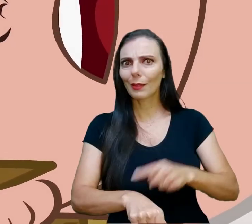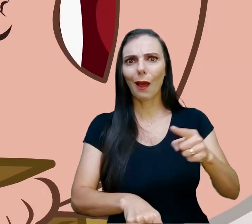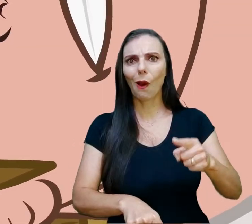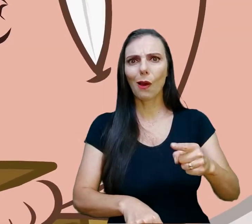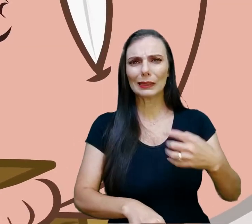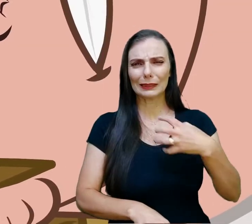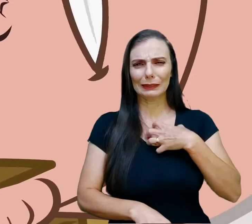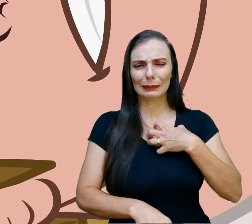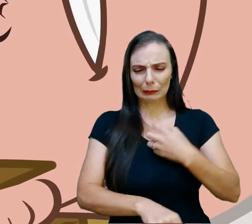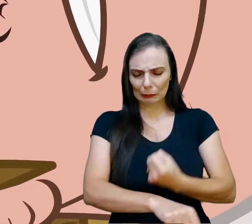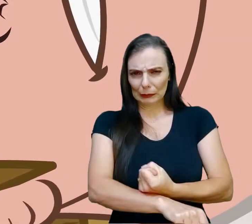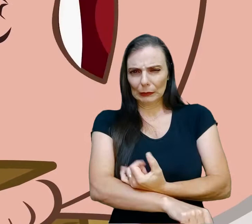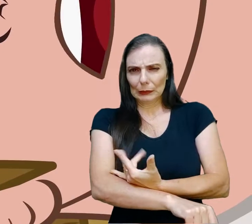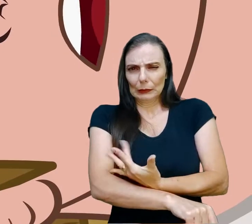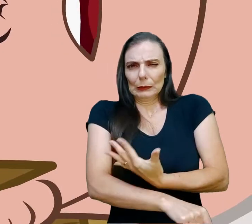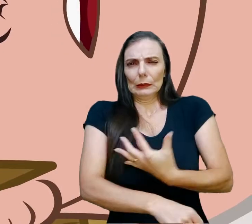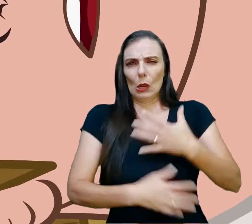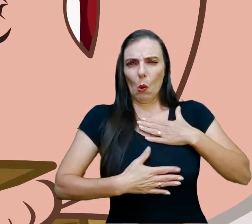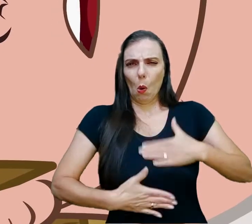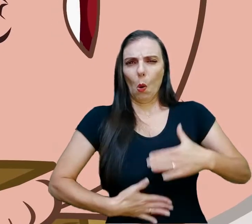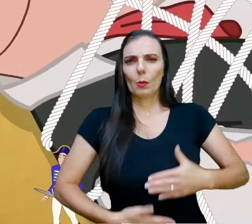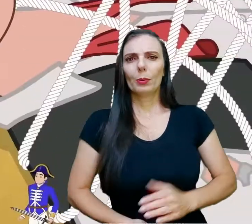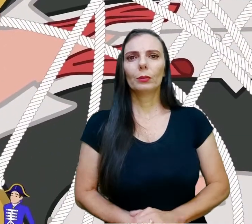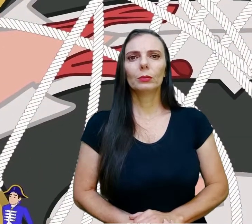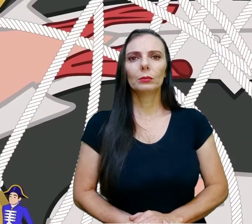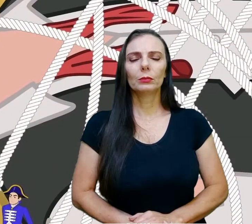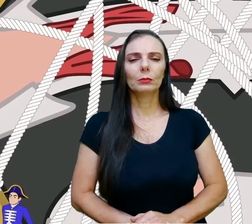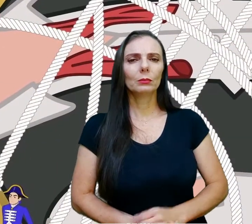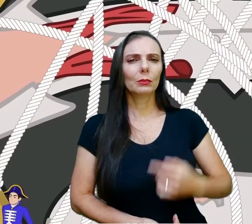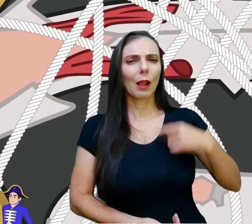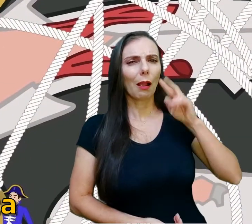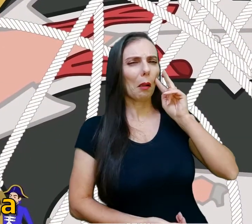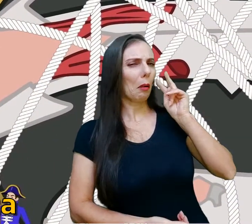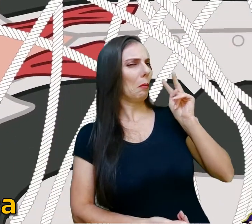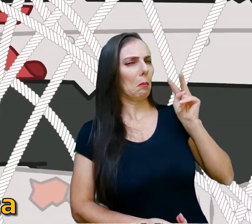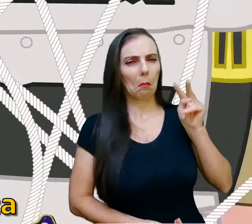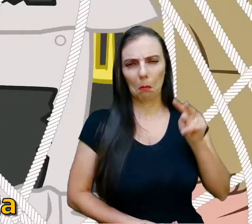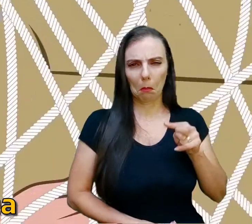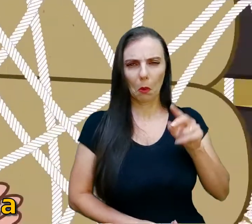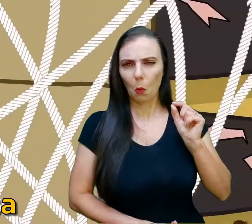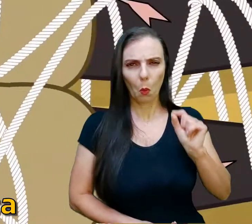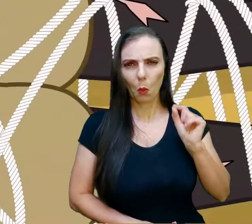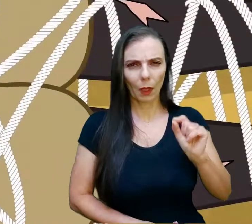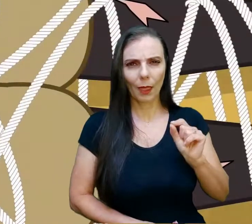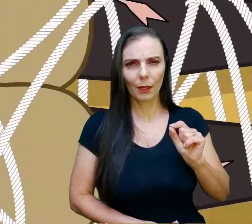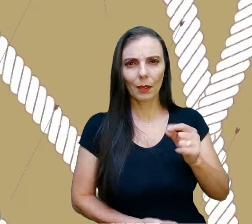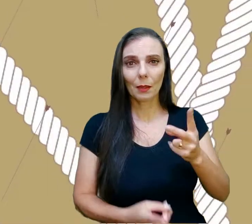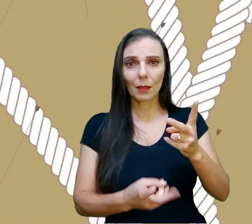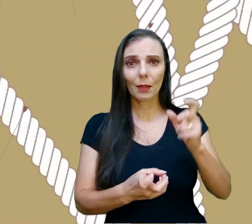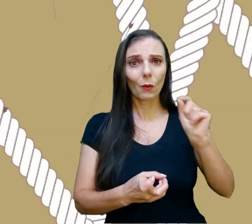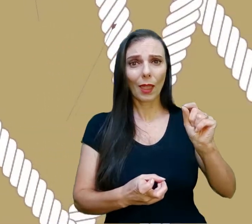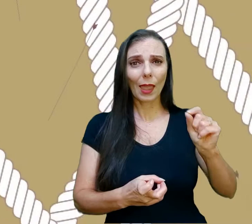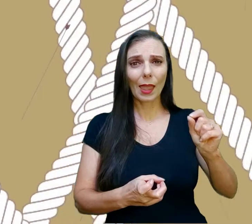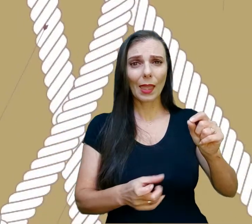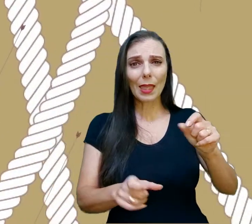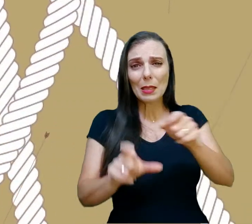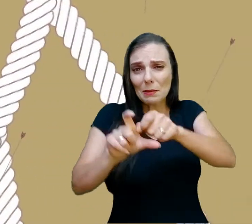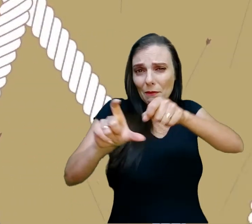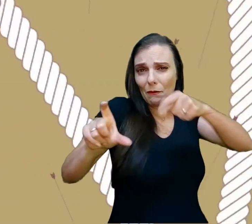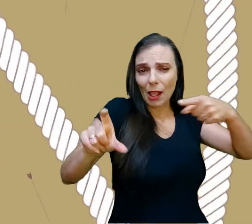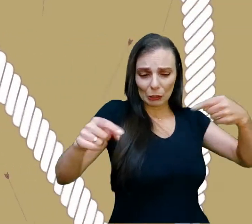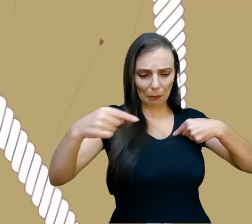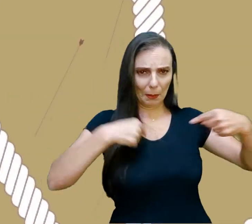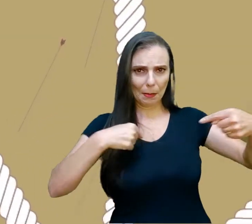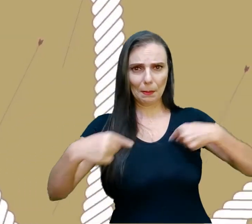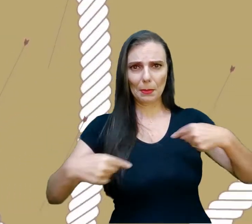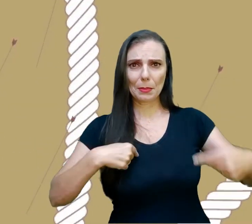Nesse momento, Gulliver sentiu um arrepio por todo o corpo. Quando ele levantou a cabeça para ver o que poderia ser, notou que